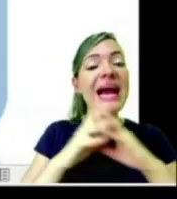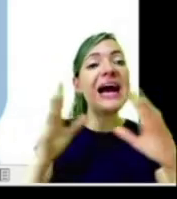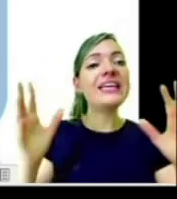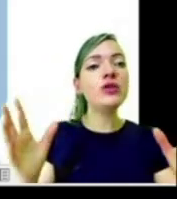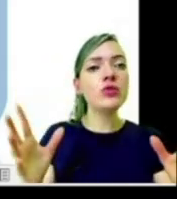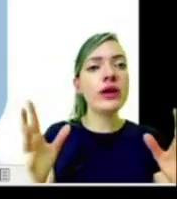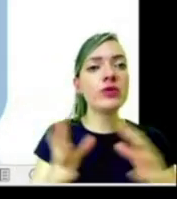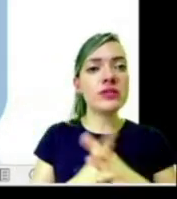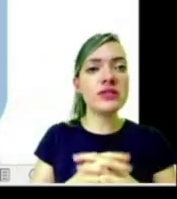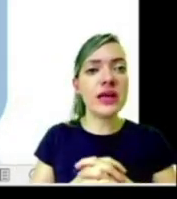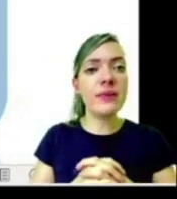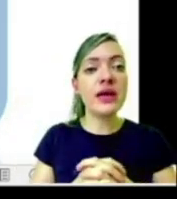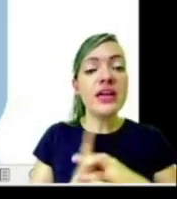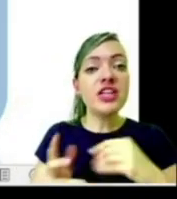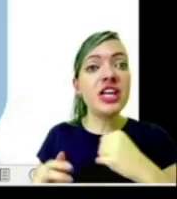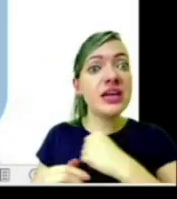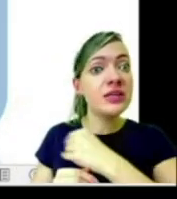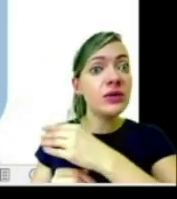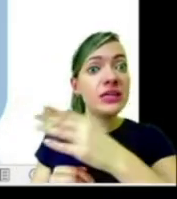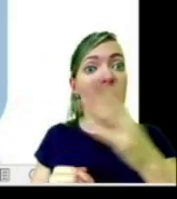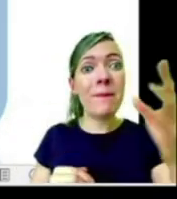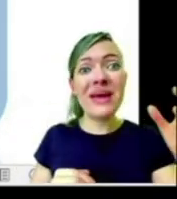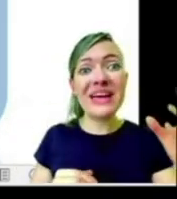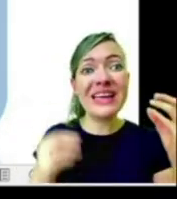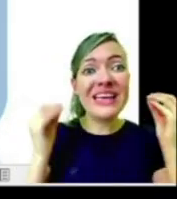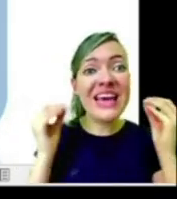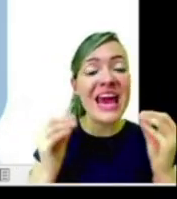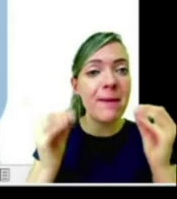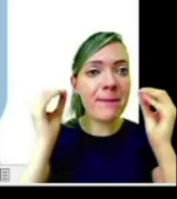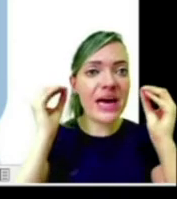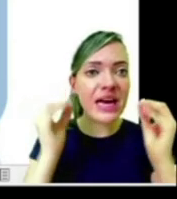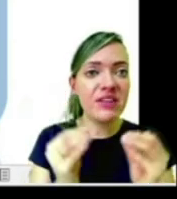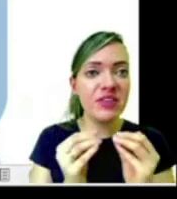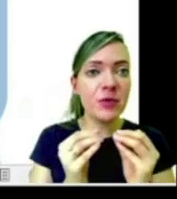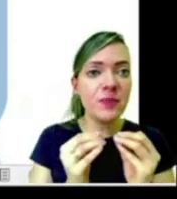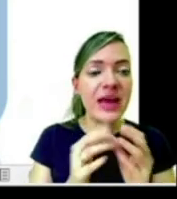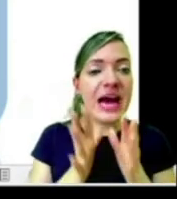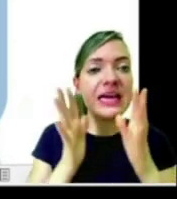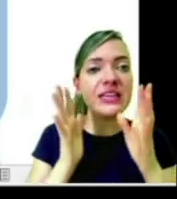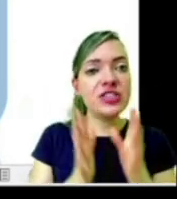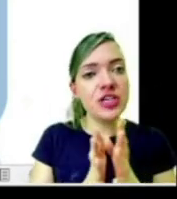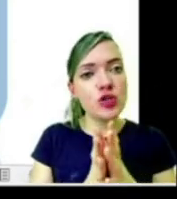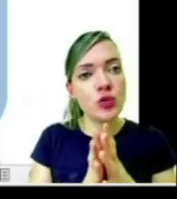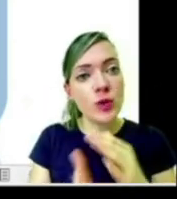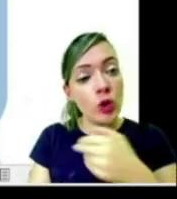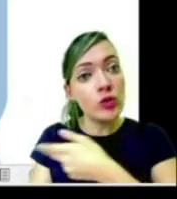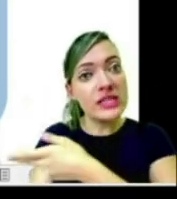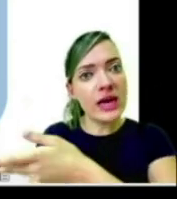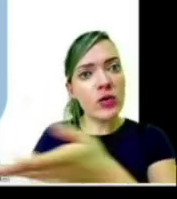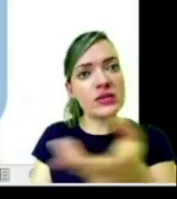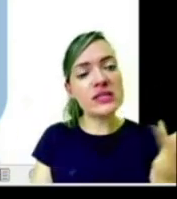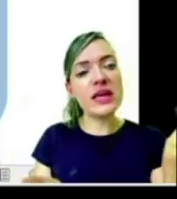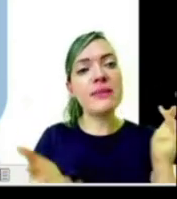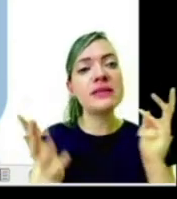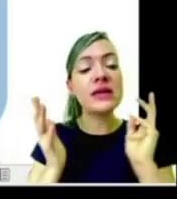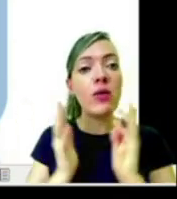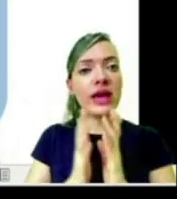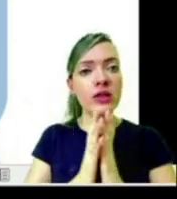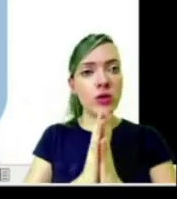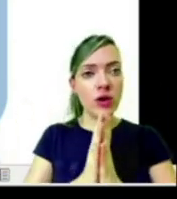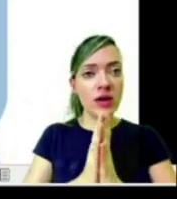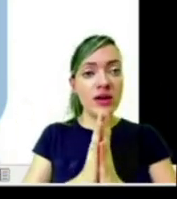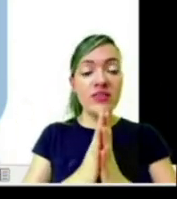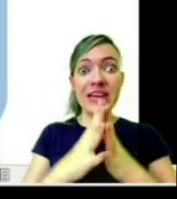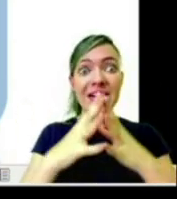pesados, caiu no ecossistema, gerando ali uma perda irreparável. Além disso, os ecossistemas